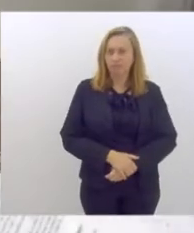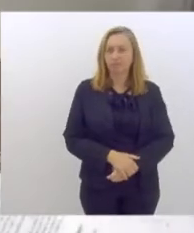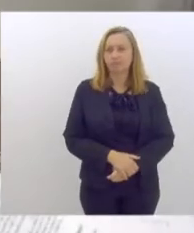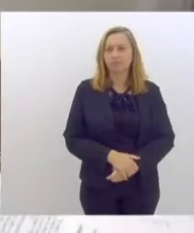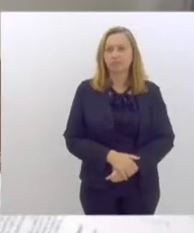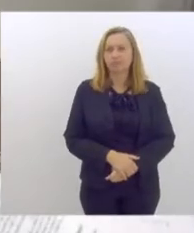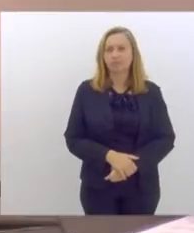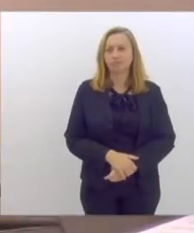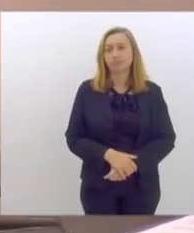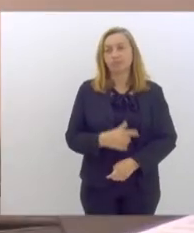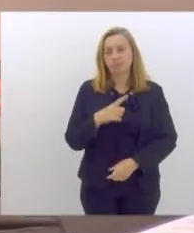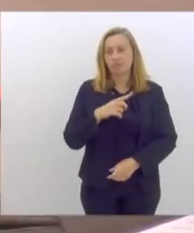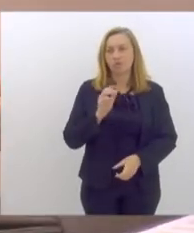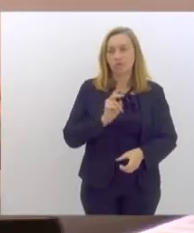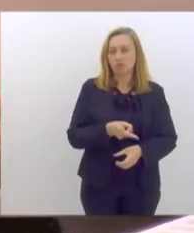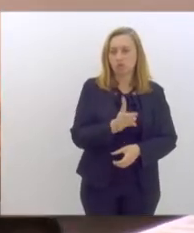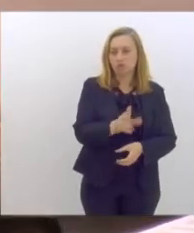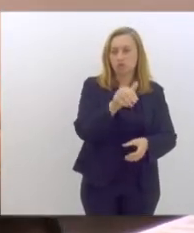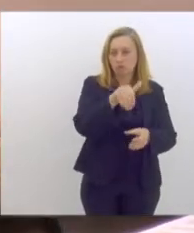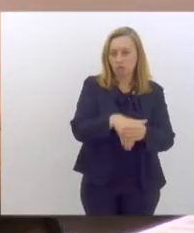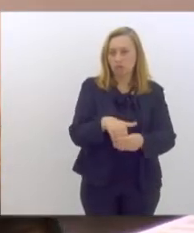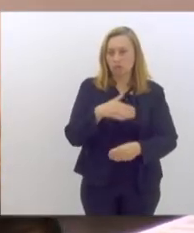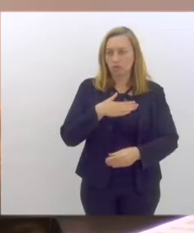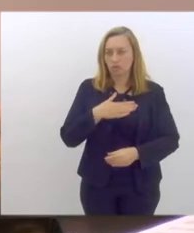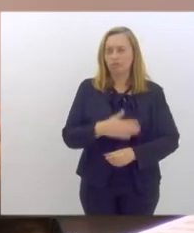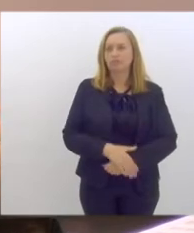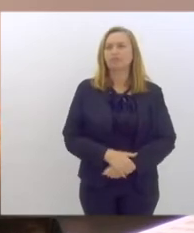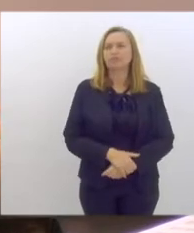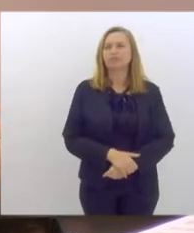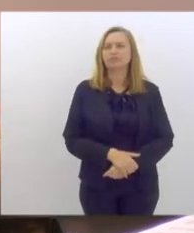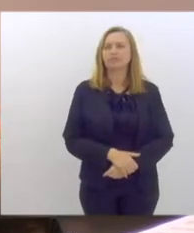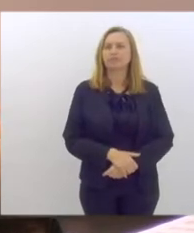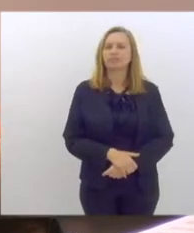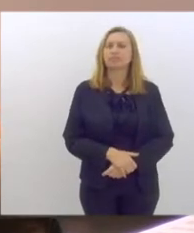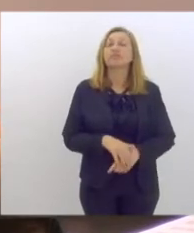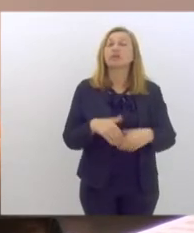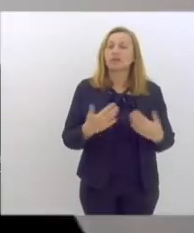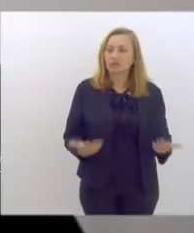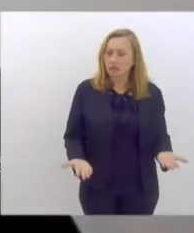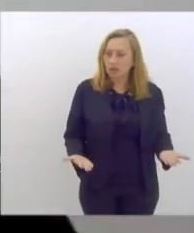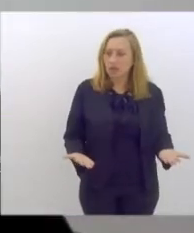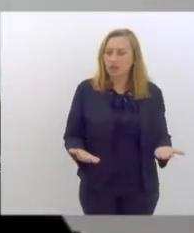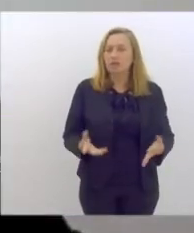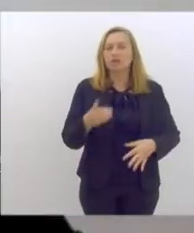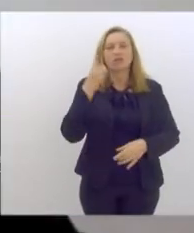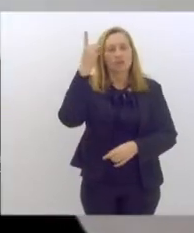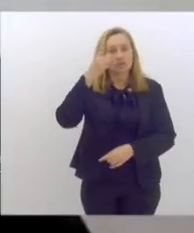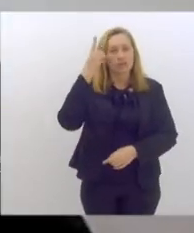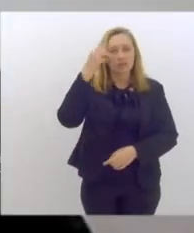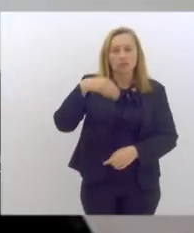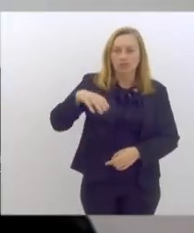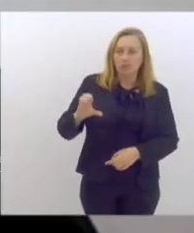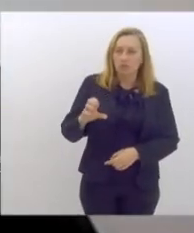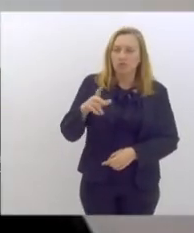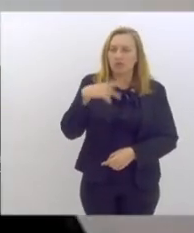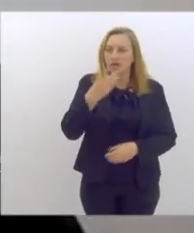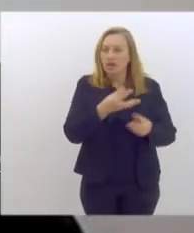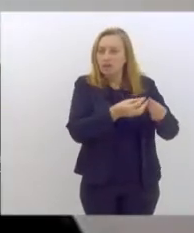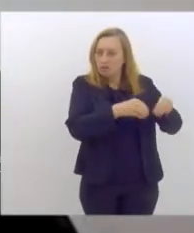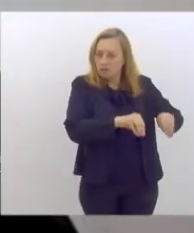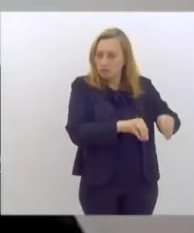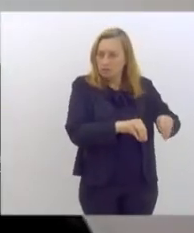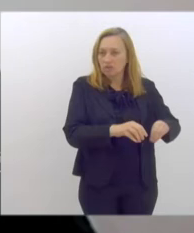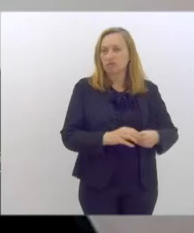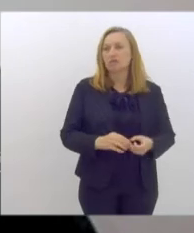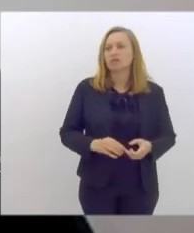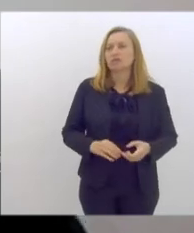e eu mantenho meu voto e vamo Deputado mim que já Desculpa também pela prejudicar